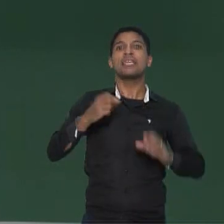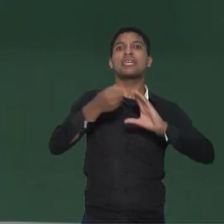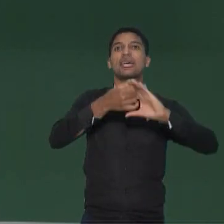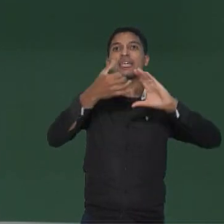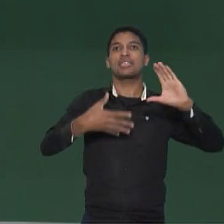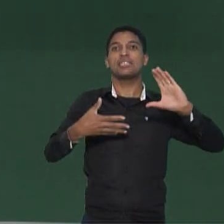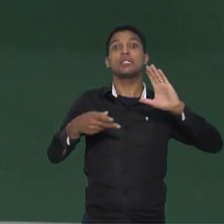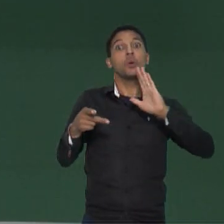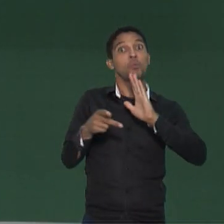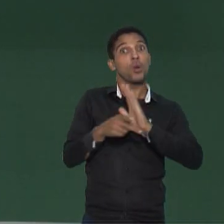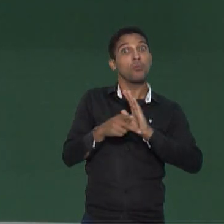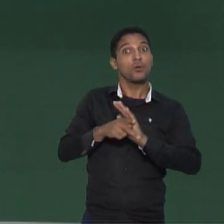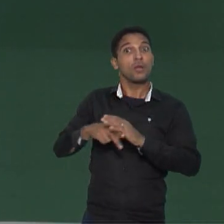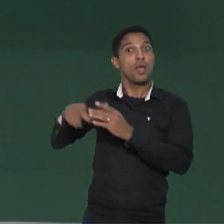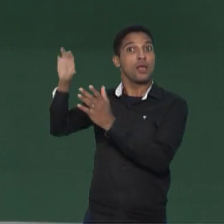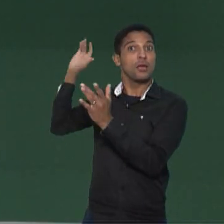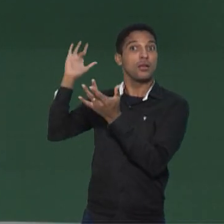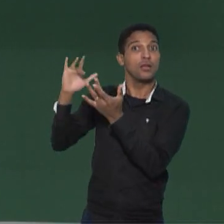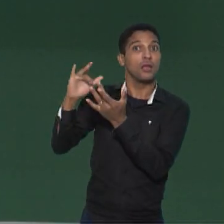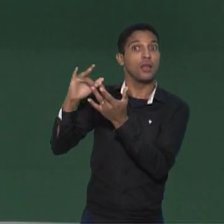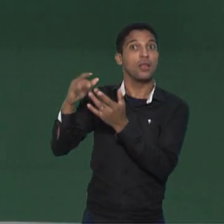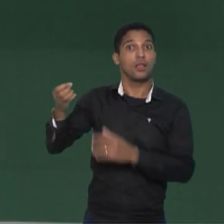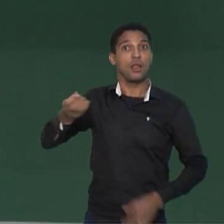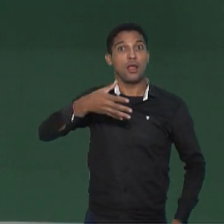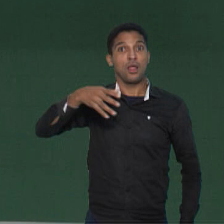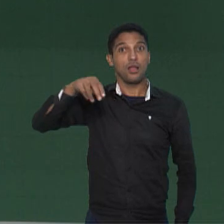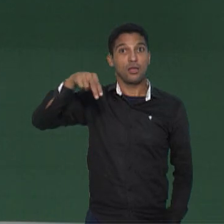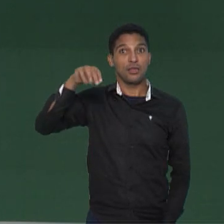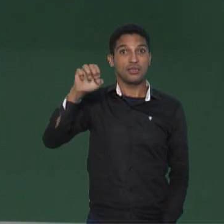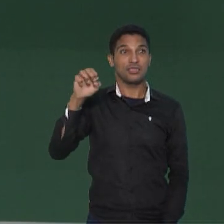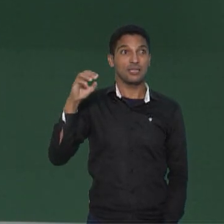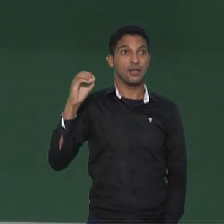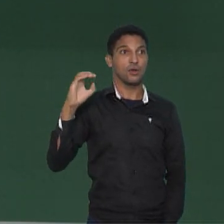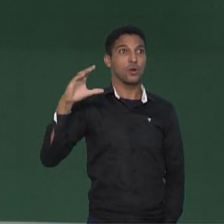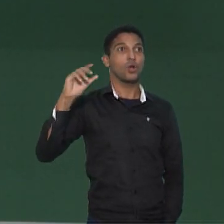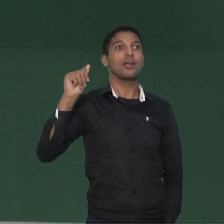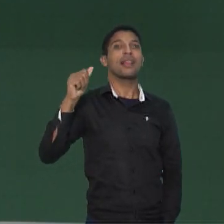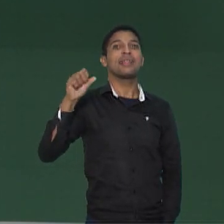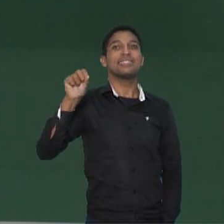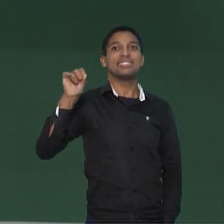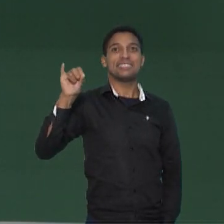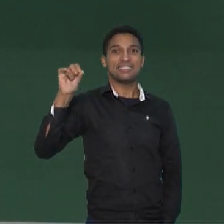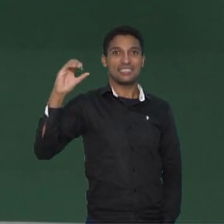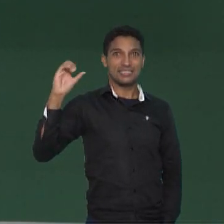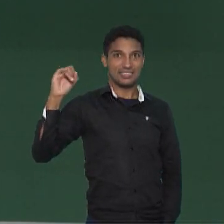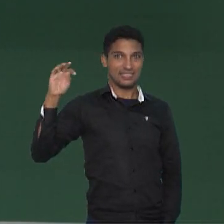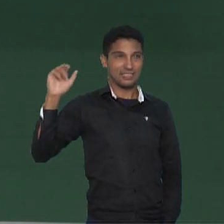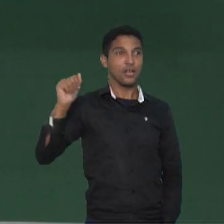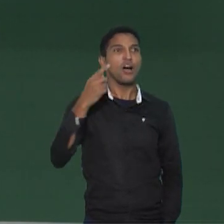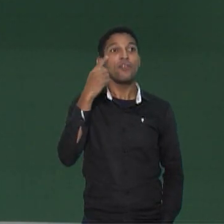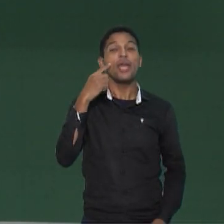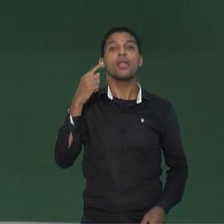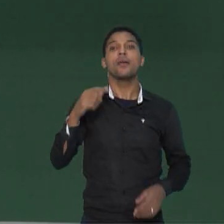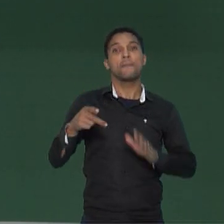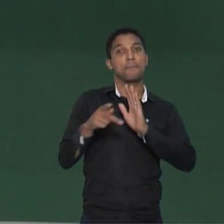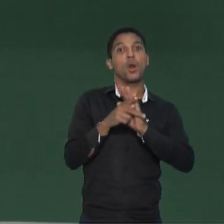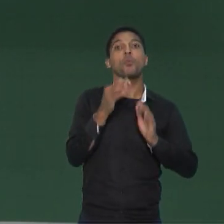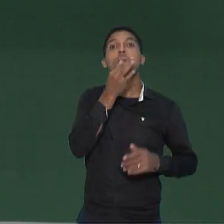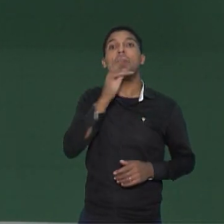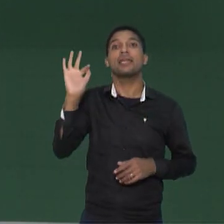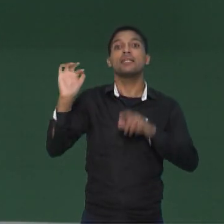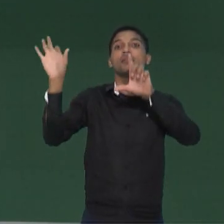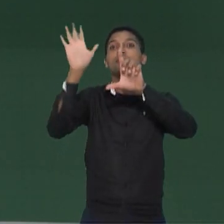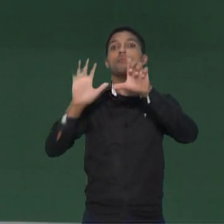característica neoclassicista, tá? Então você veja aqui, ó, o Panteão Nacional em Paris, tá? De Jacques